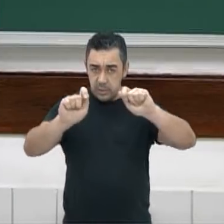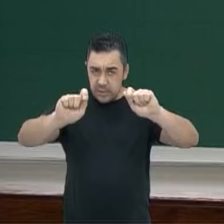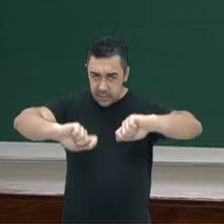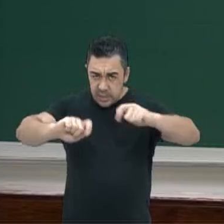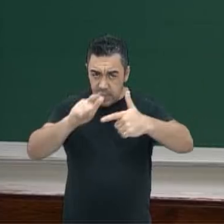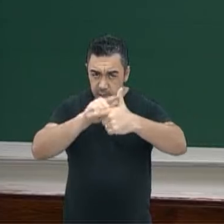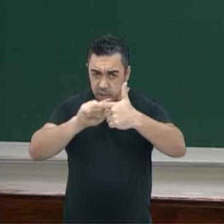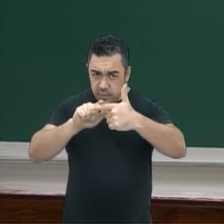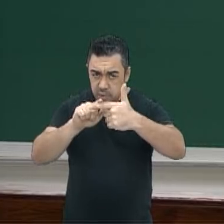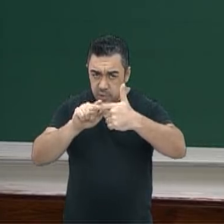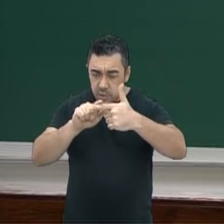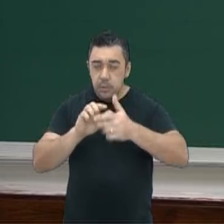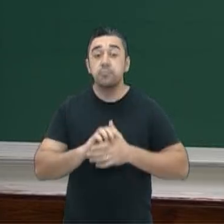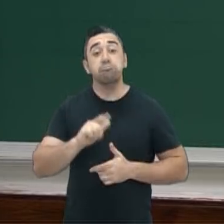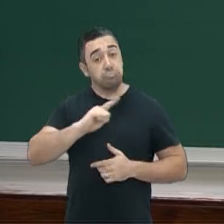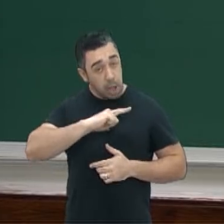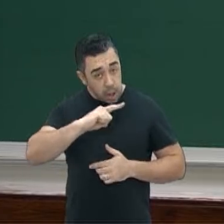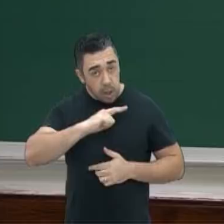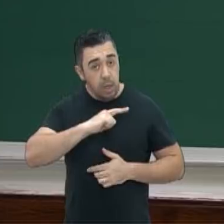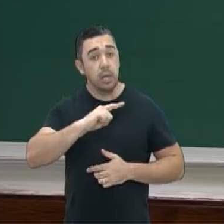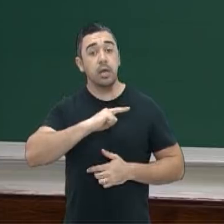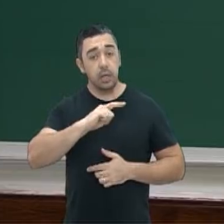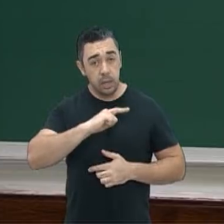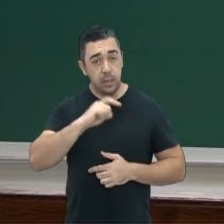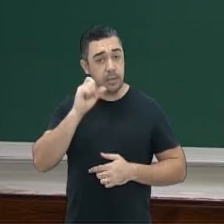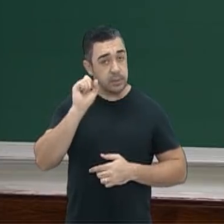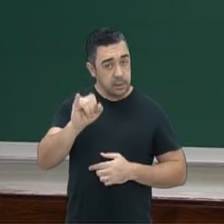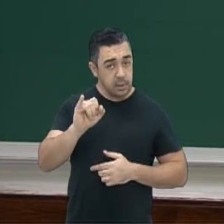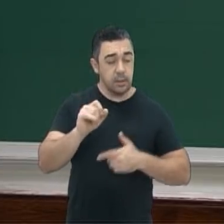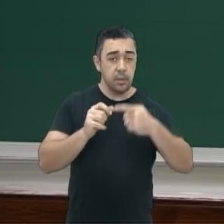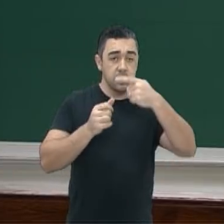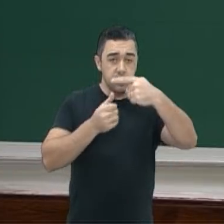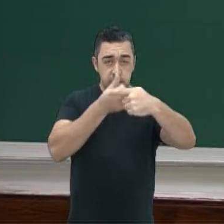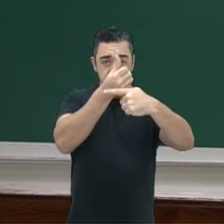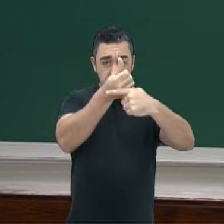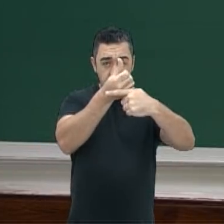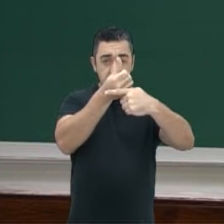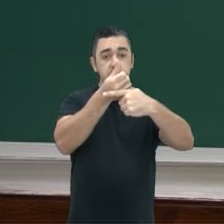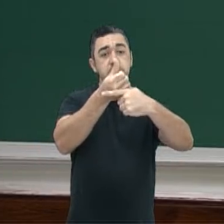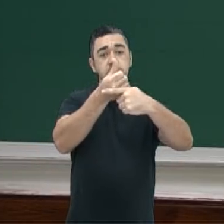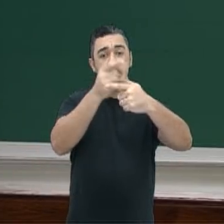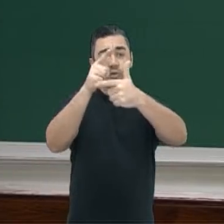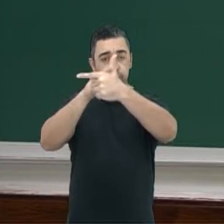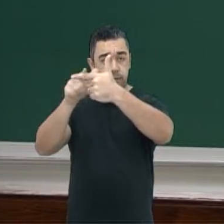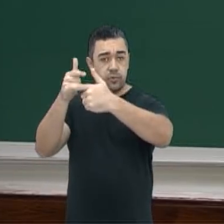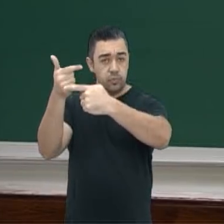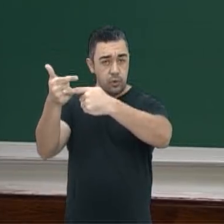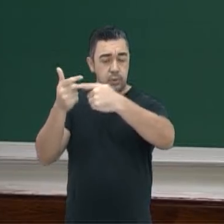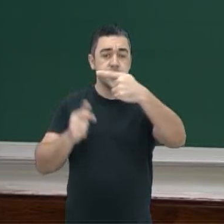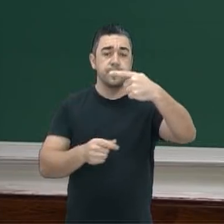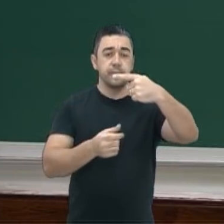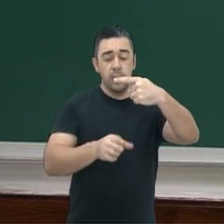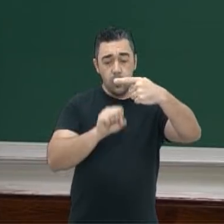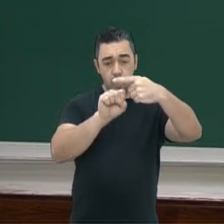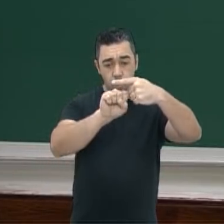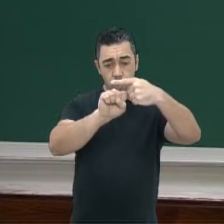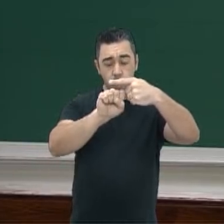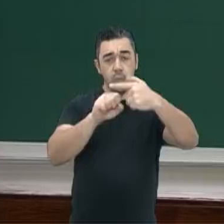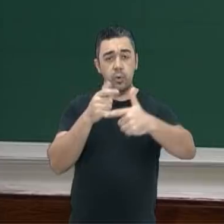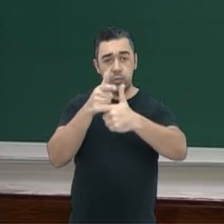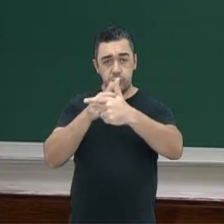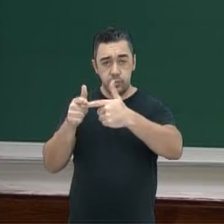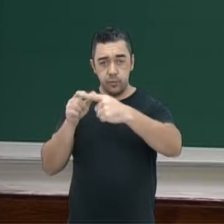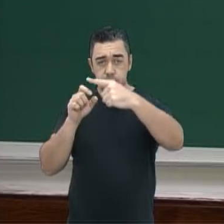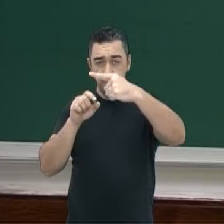mesmo tempo? Tem. Olha lá, se eu dividir o 6 por 2, vai dar 3. Se eu dividir